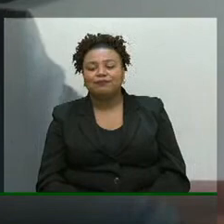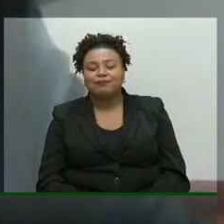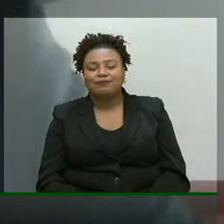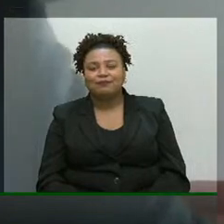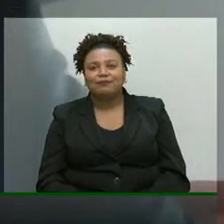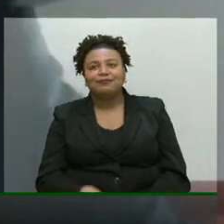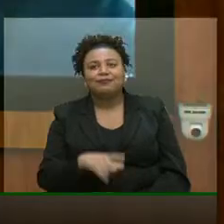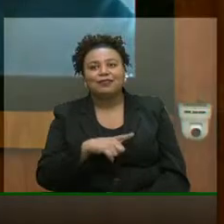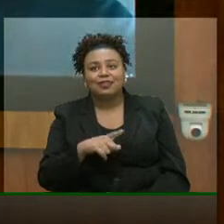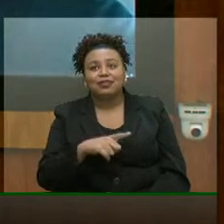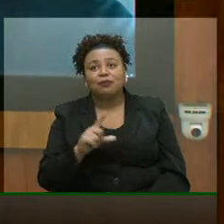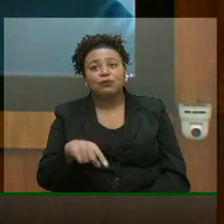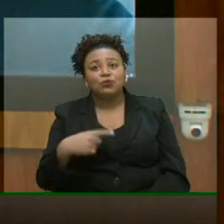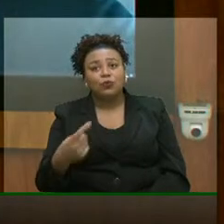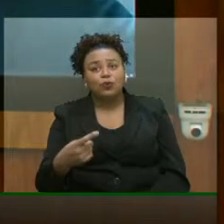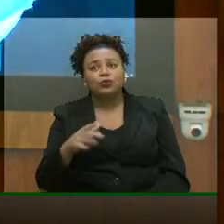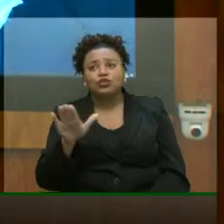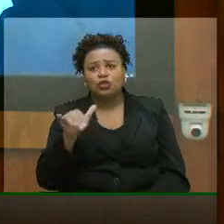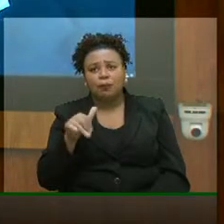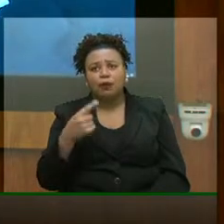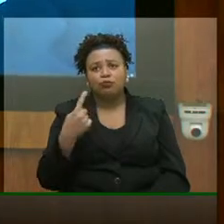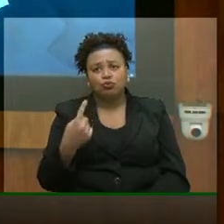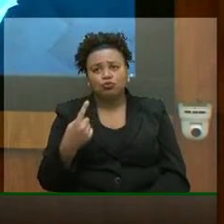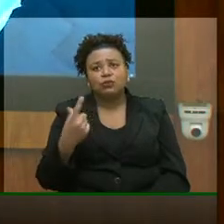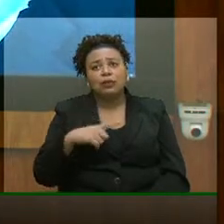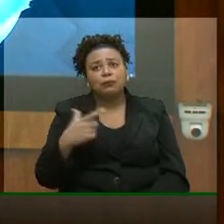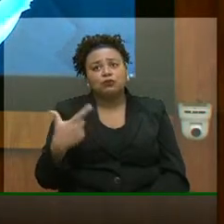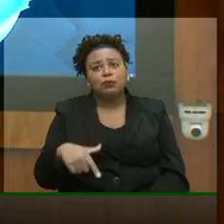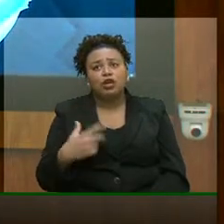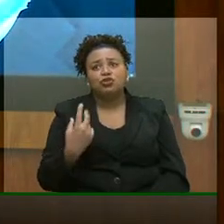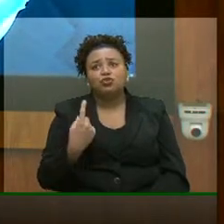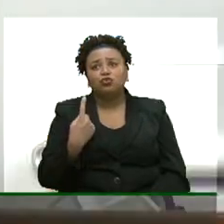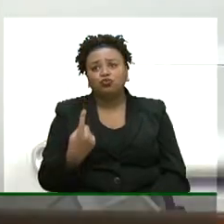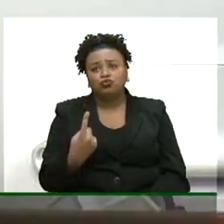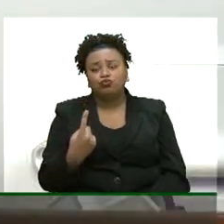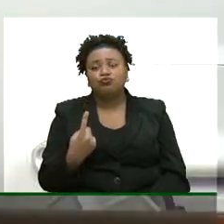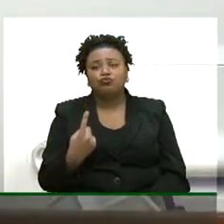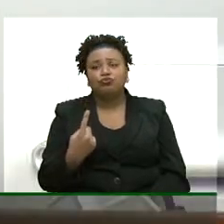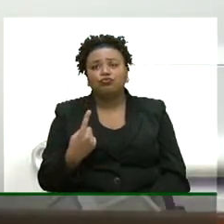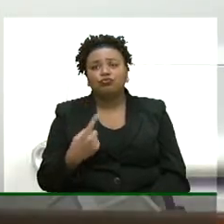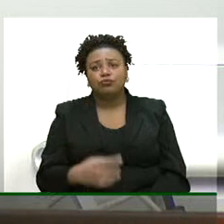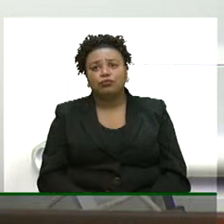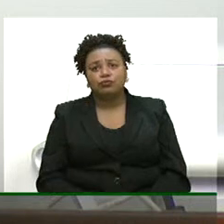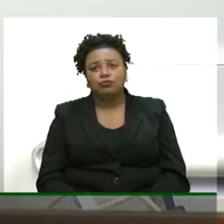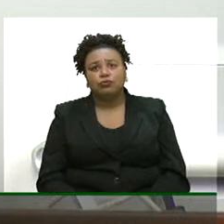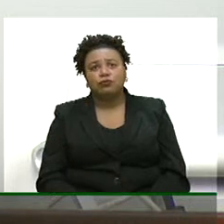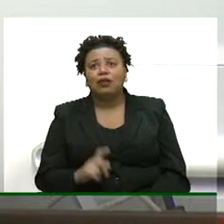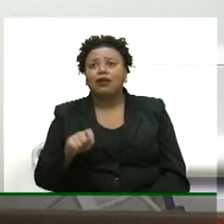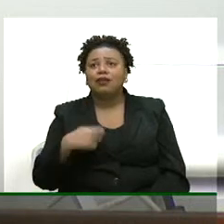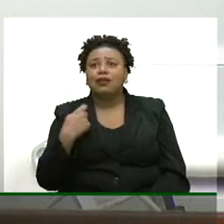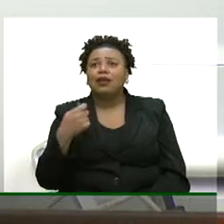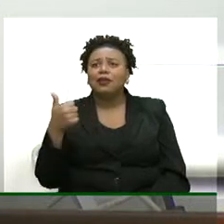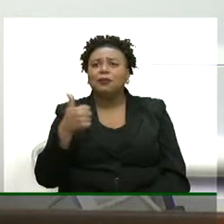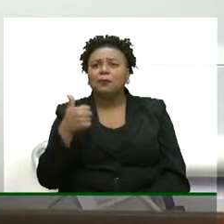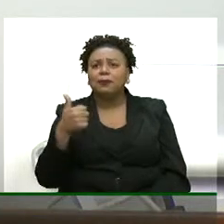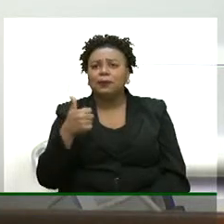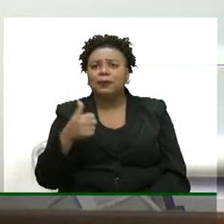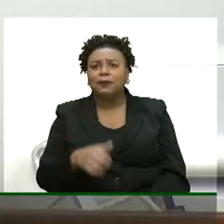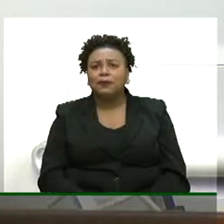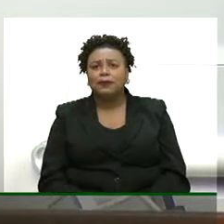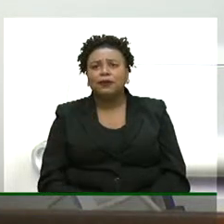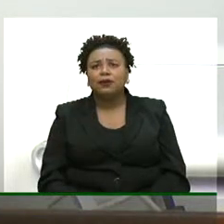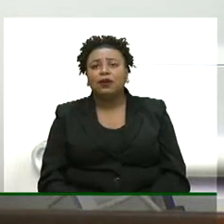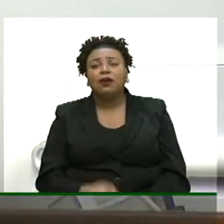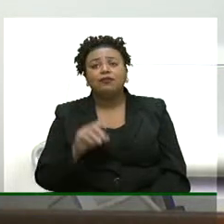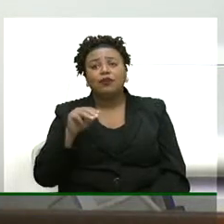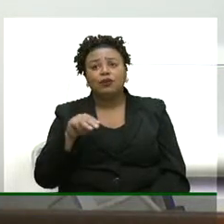Nós temos um na sequência, já chamamos um e temos mais um. Depois na última, quem é deputada, o primeiro, presidente, por gentileza? Deputada,